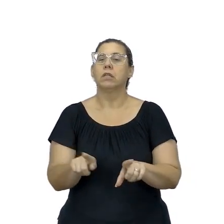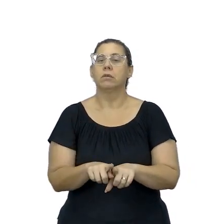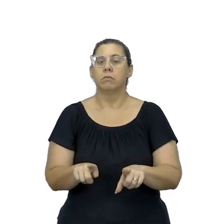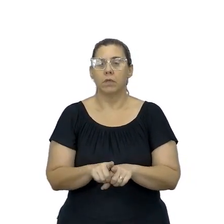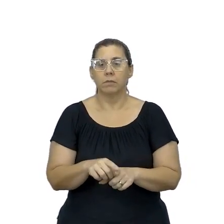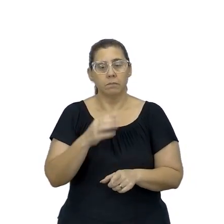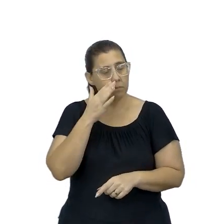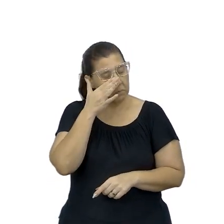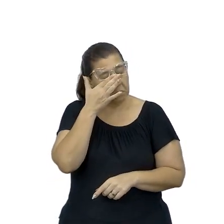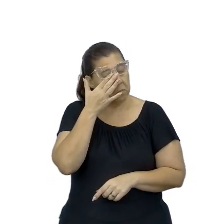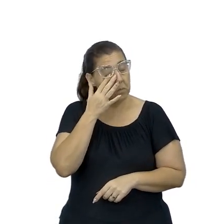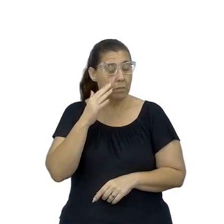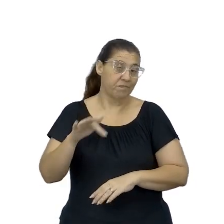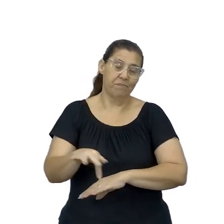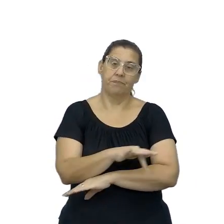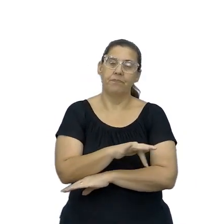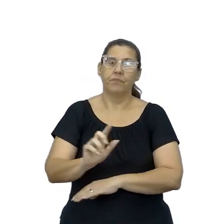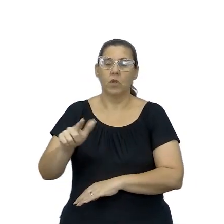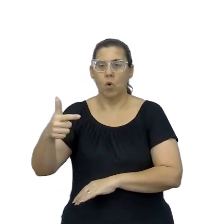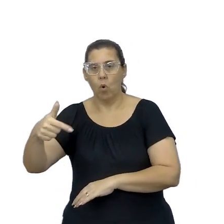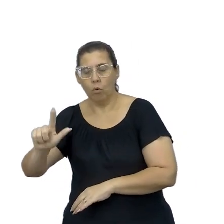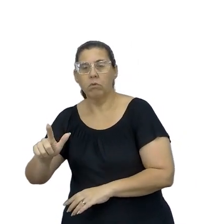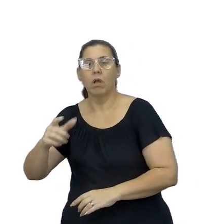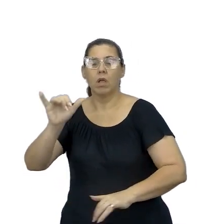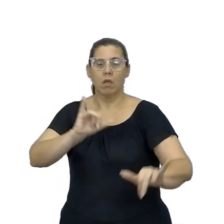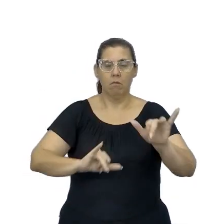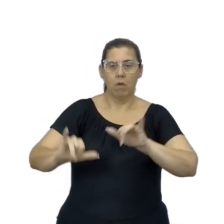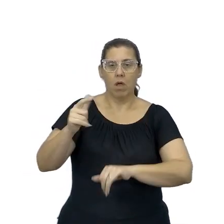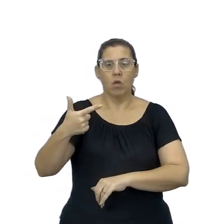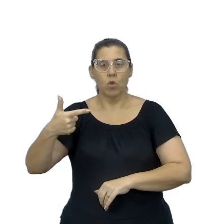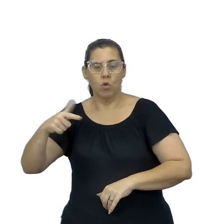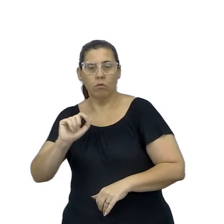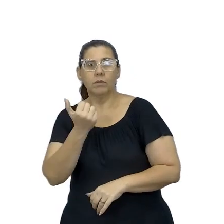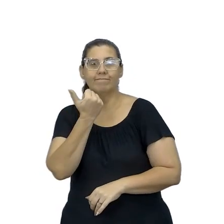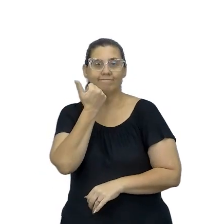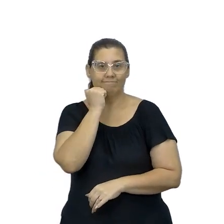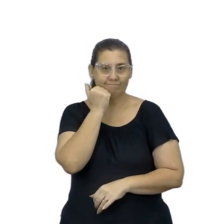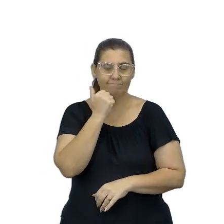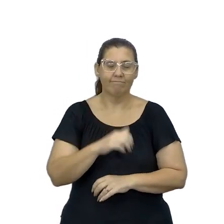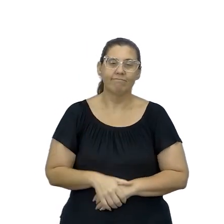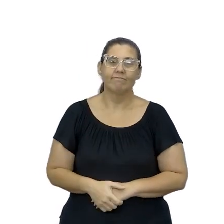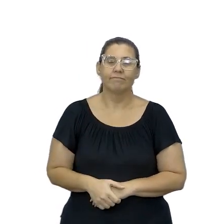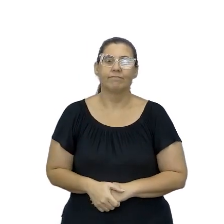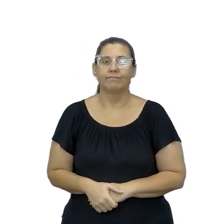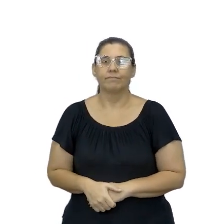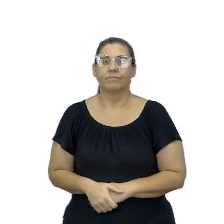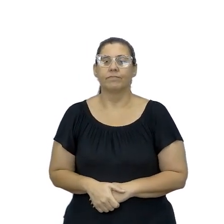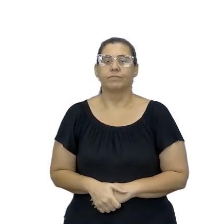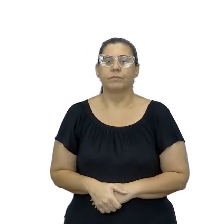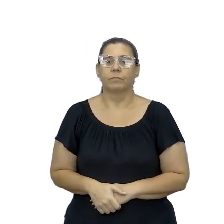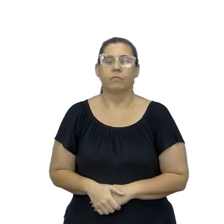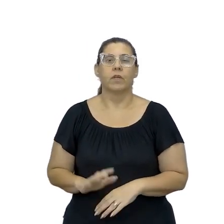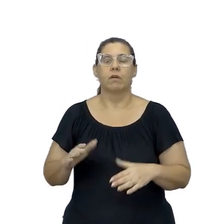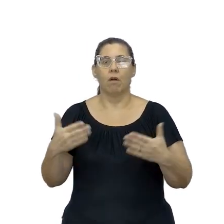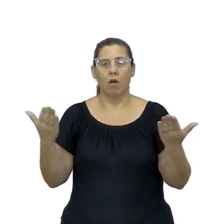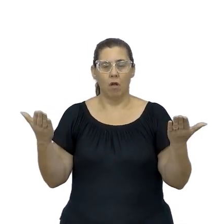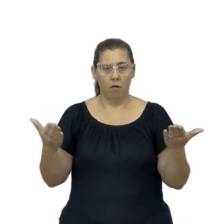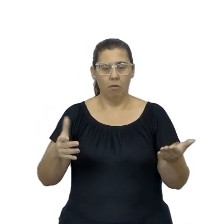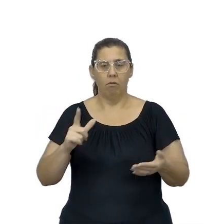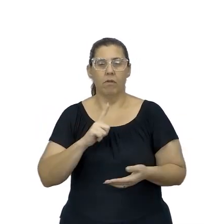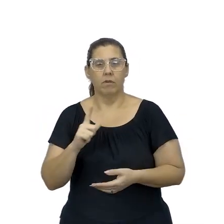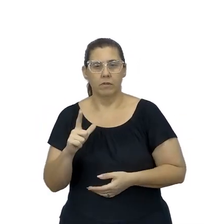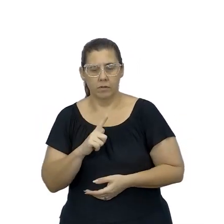formação voltada para física, outra para química e outra para ciências, tá bem? E, por fim, a gente tem